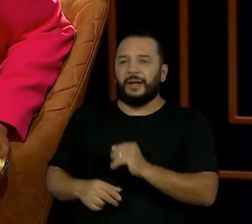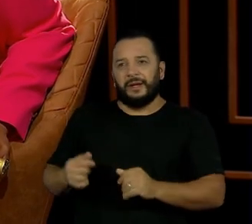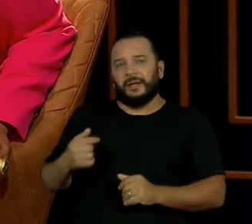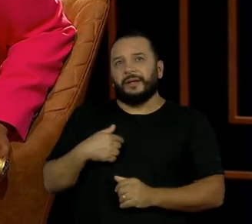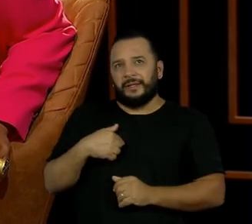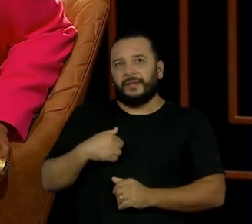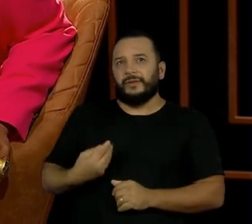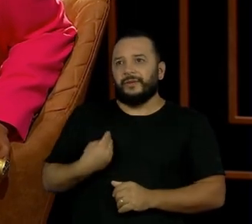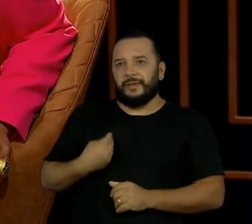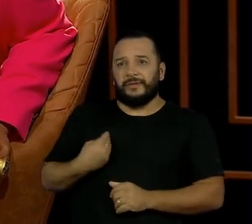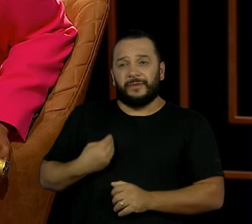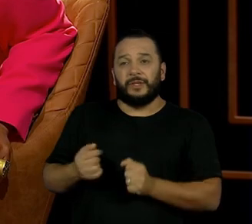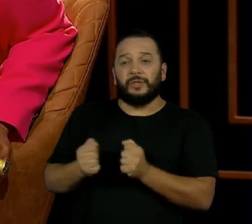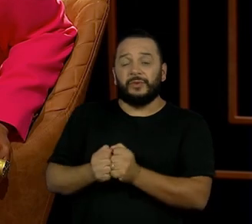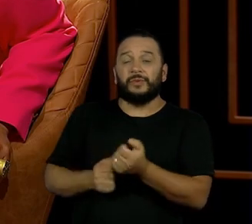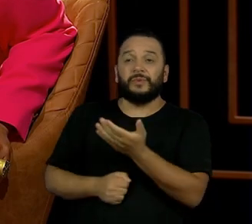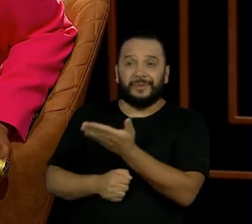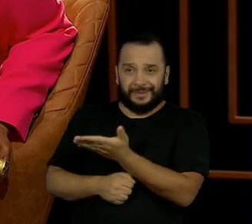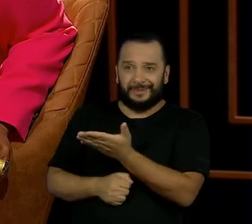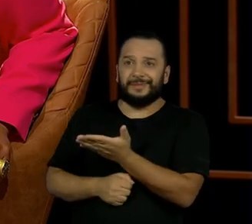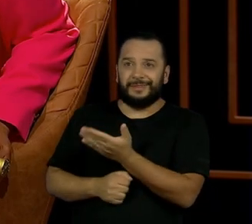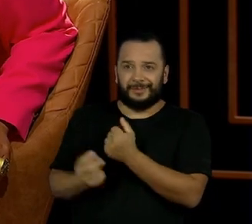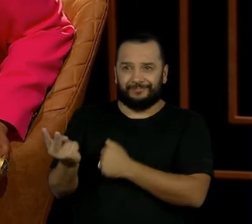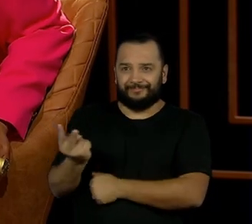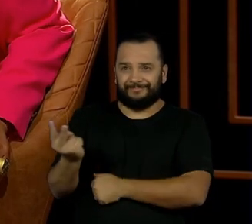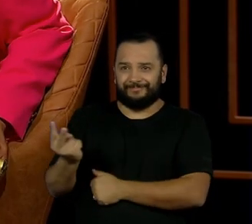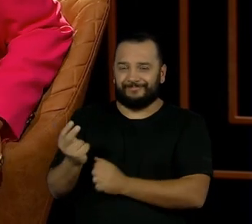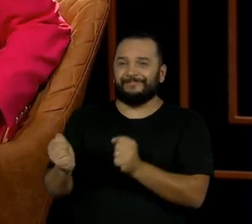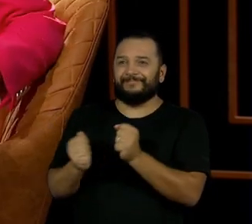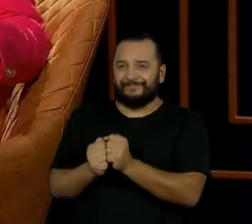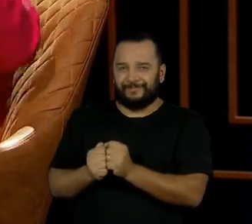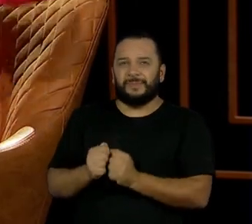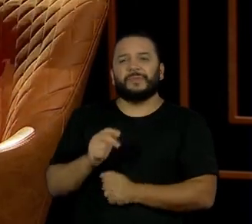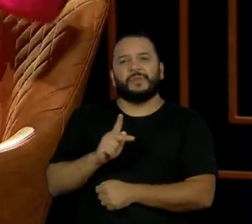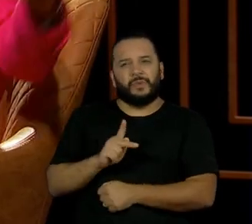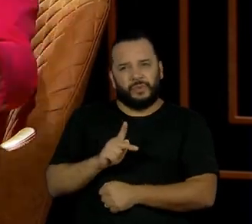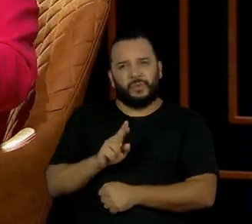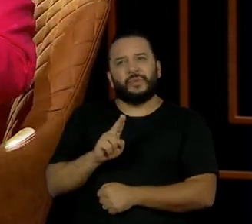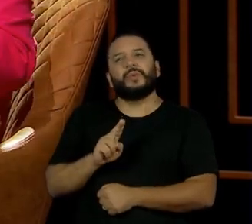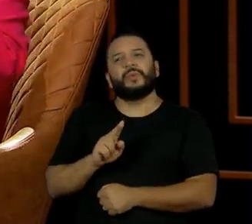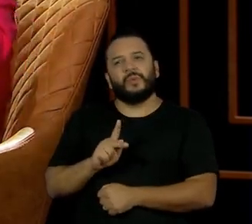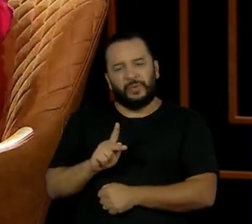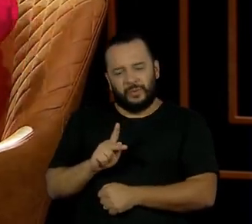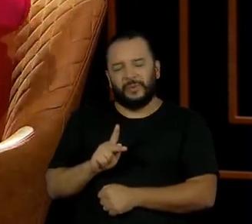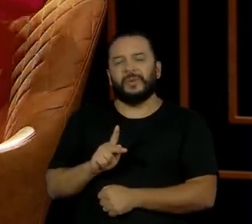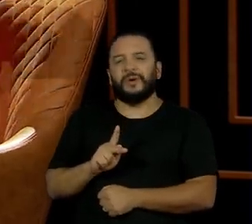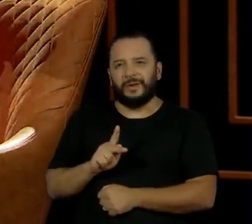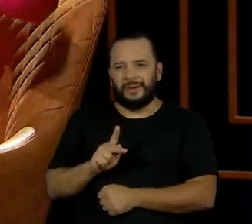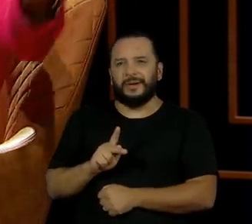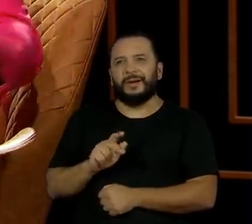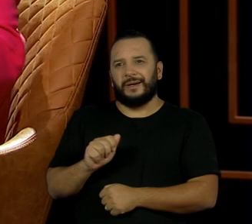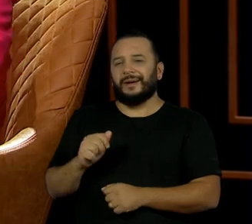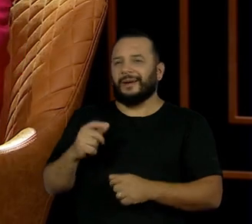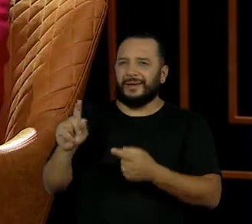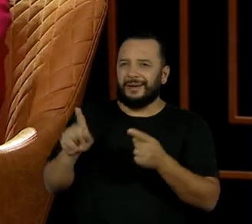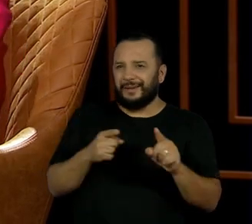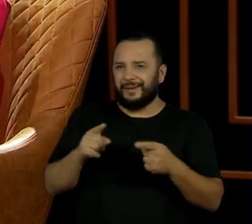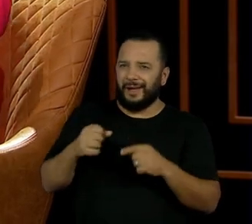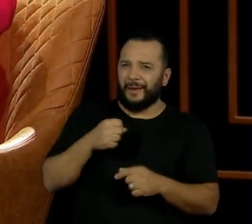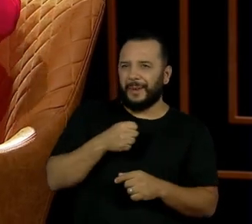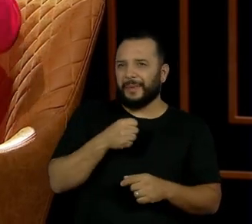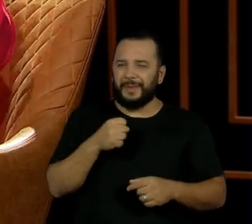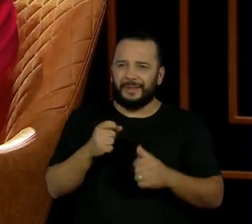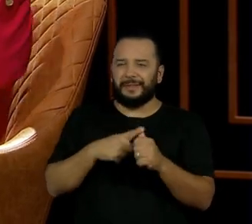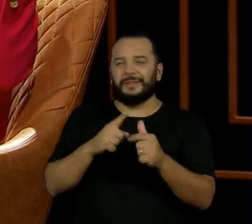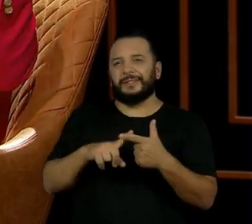tempo que eu vivi com eles assim obviamente o Cook ali tocando James a simonizou o Serginho Bartolo o